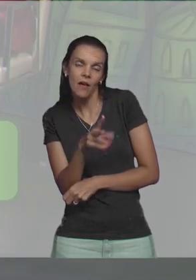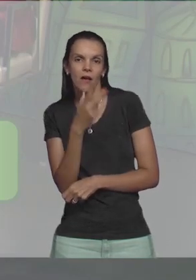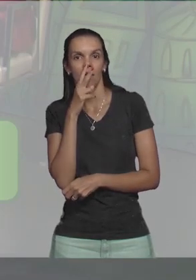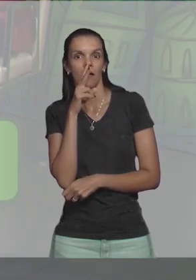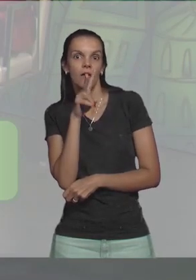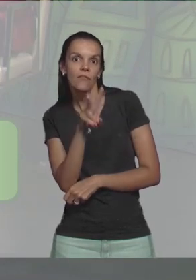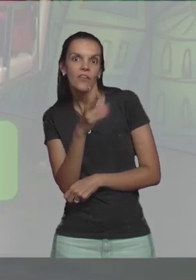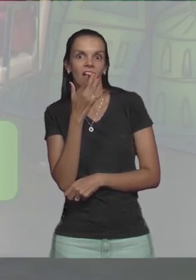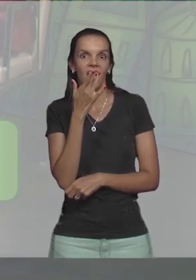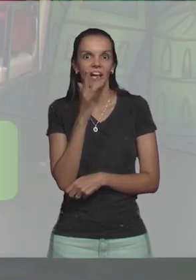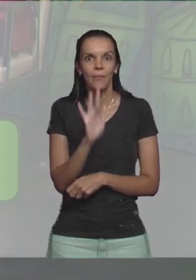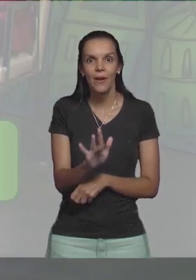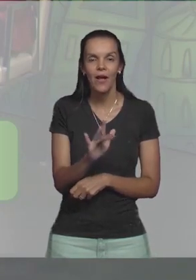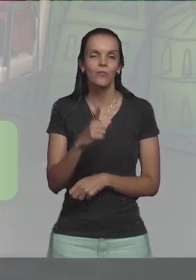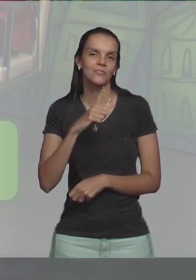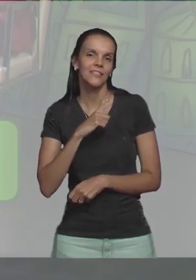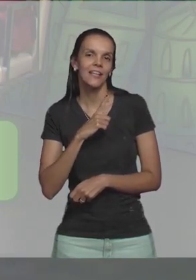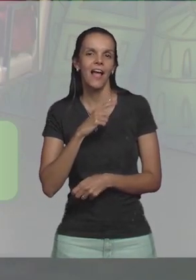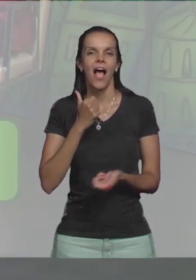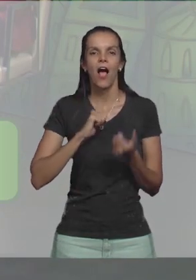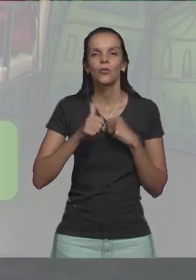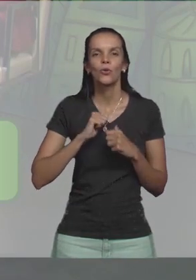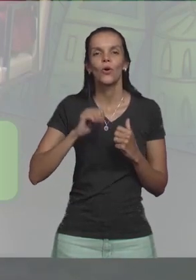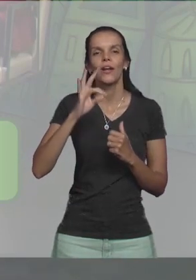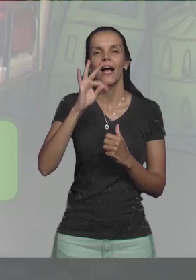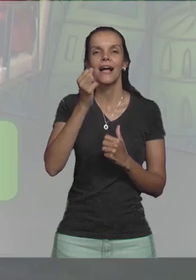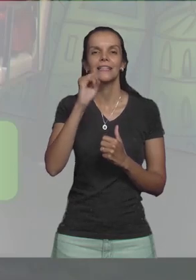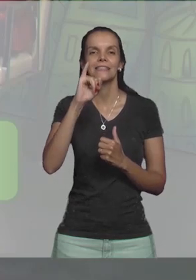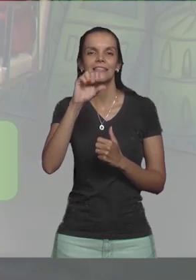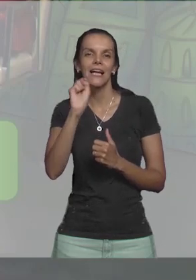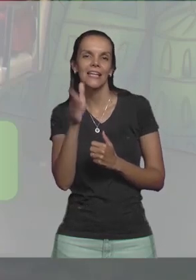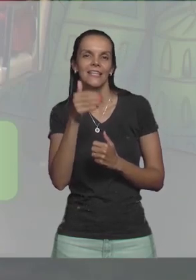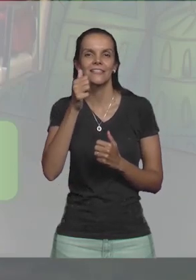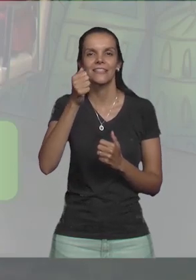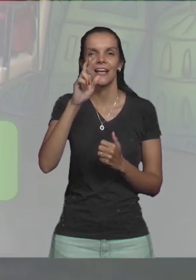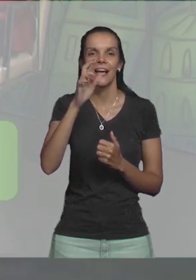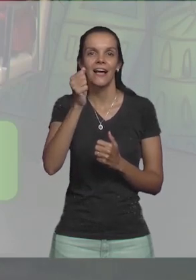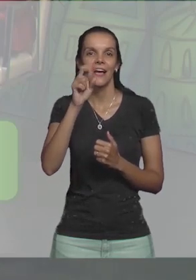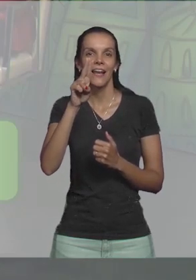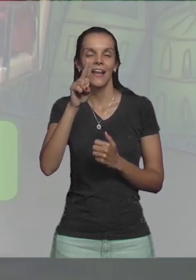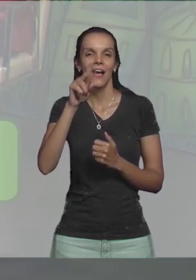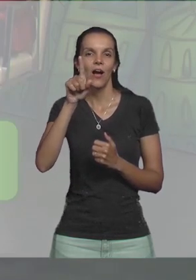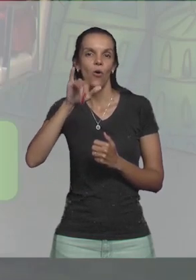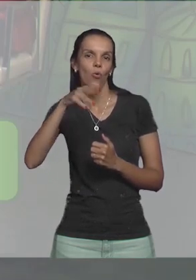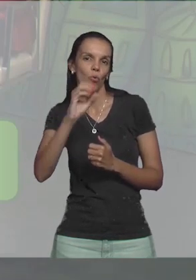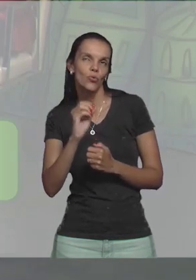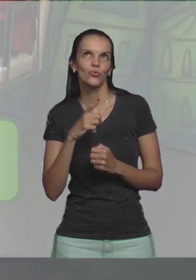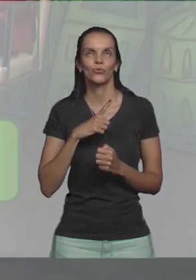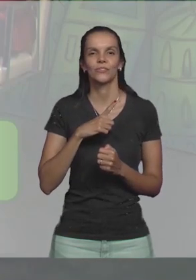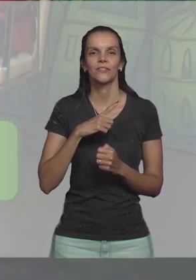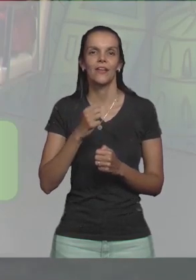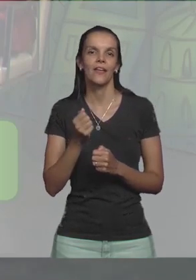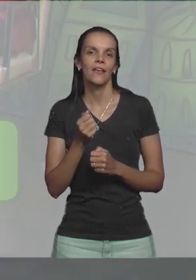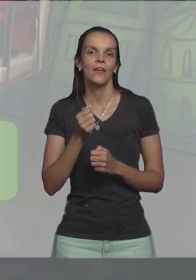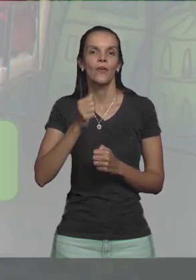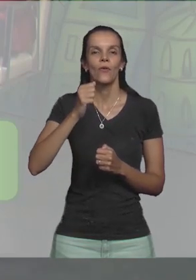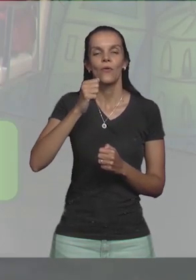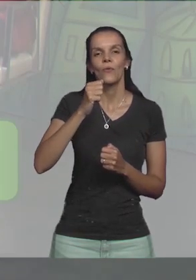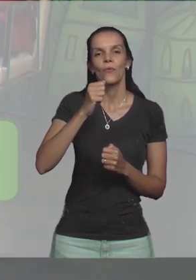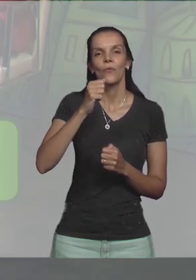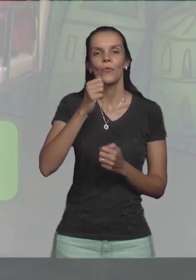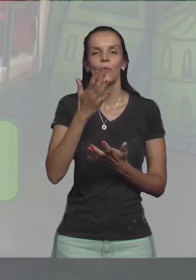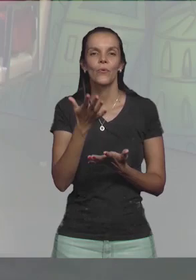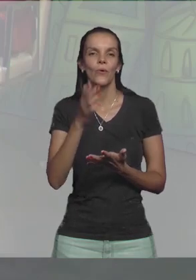Eu vejo que está ali a Thaís Araújo, linda, maravilhosa, eu vejo que está ali o Lázaro Ramos, mas não passa disso,